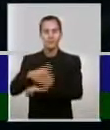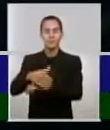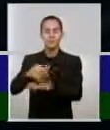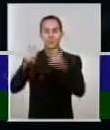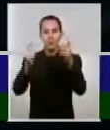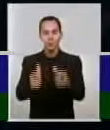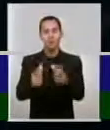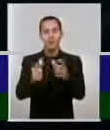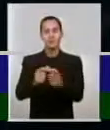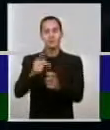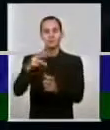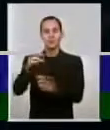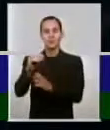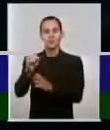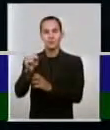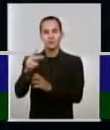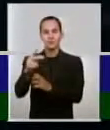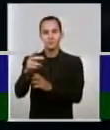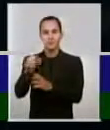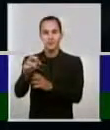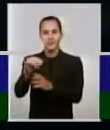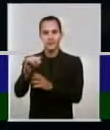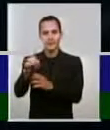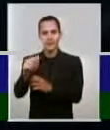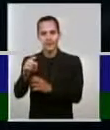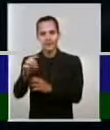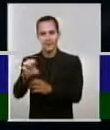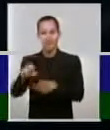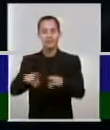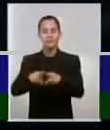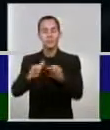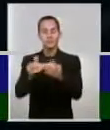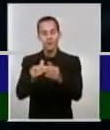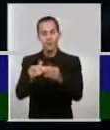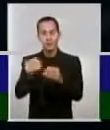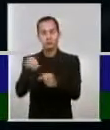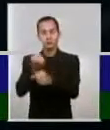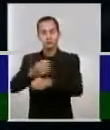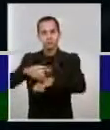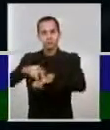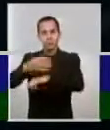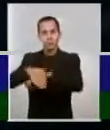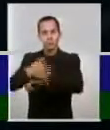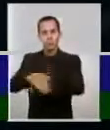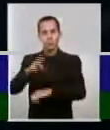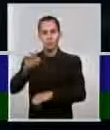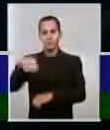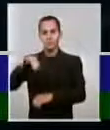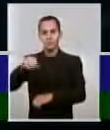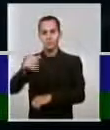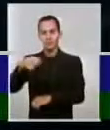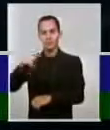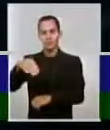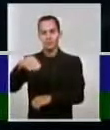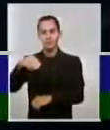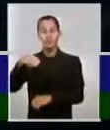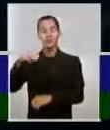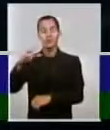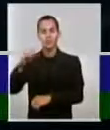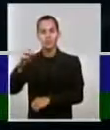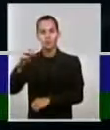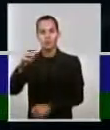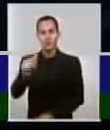bairro Prosperidade. Também solicita pavimentação asfáltica das ruas na rua Benjamin da Costa Fagundes,